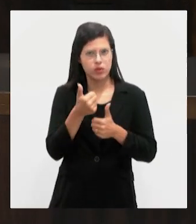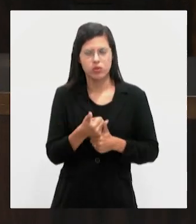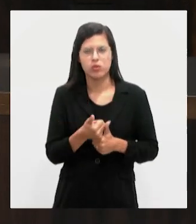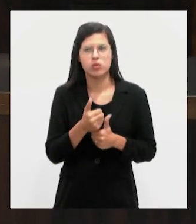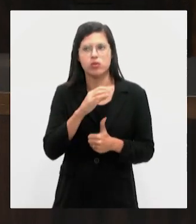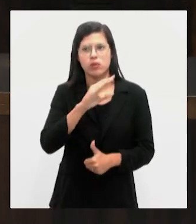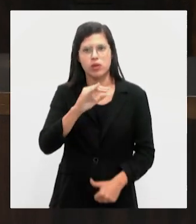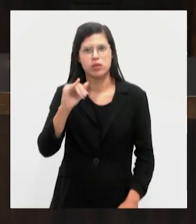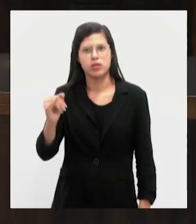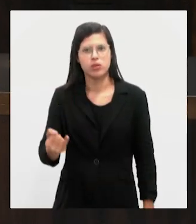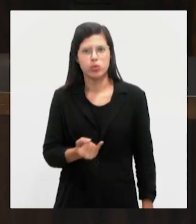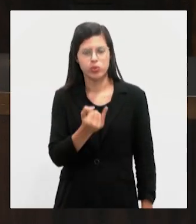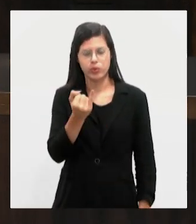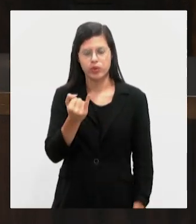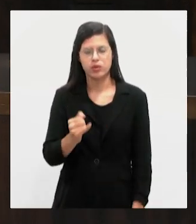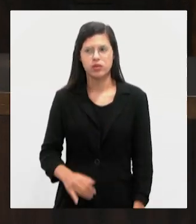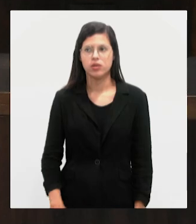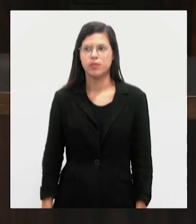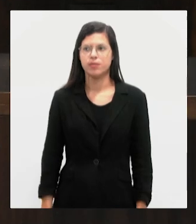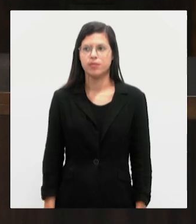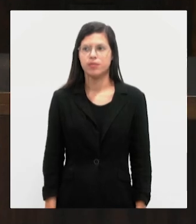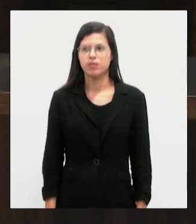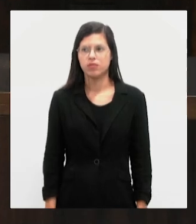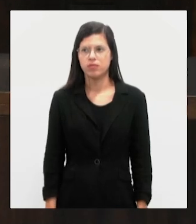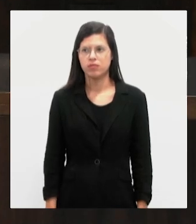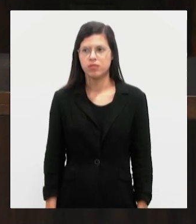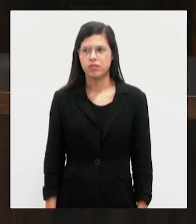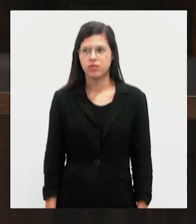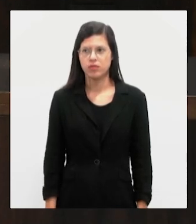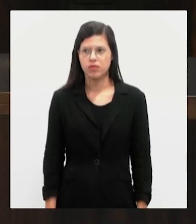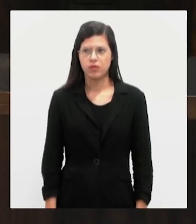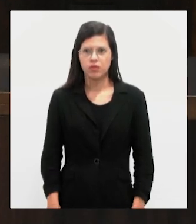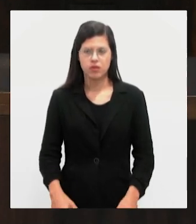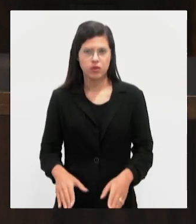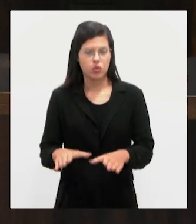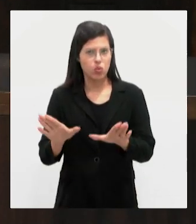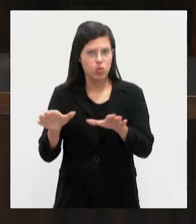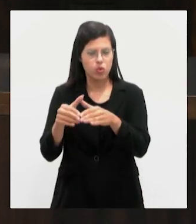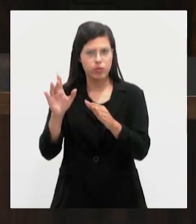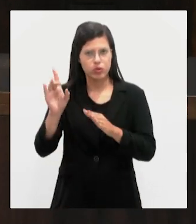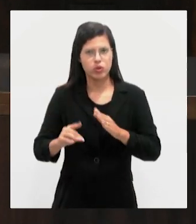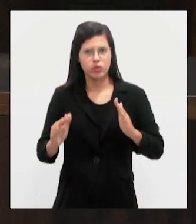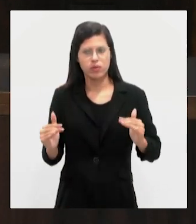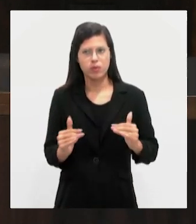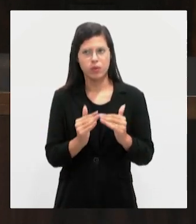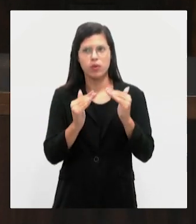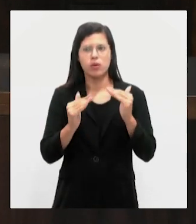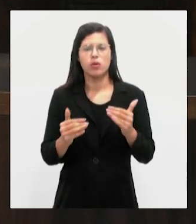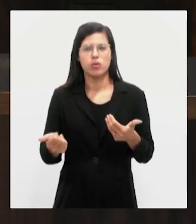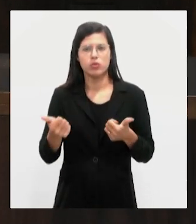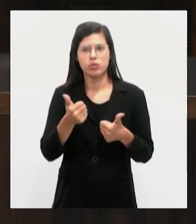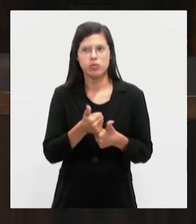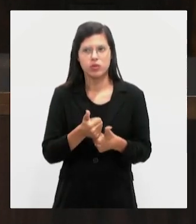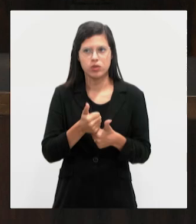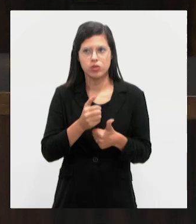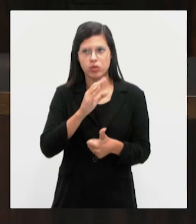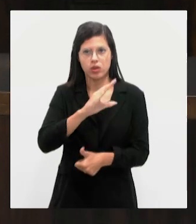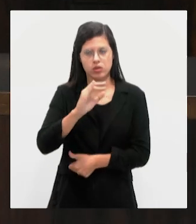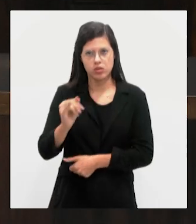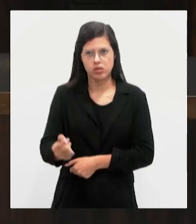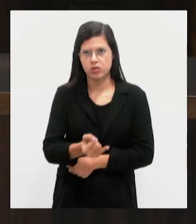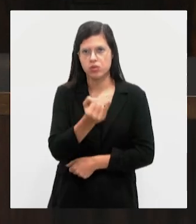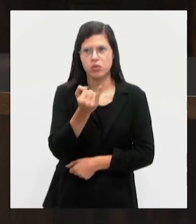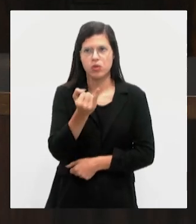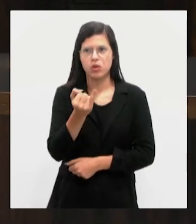substitutivo da Comissão de Constituição e Justiça. E da mesa diretora, favorável com o substitutivo da Comissão de Constituição